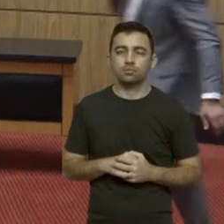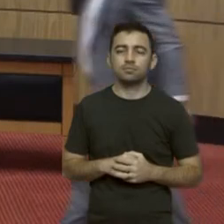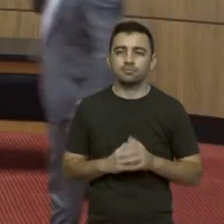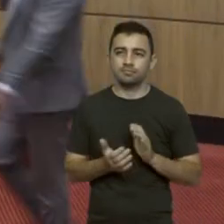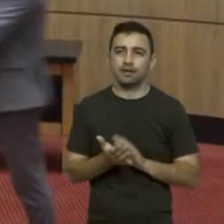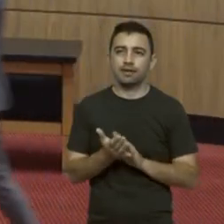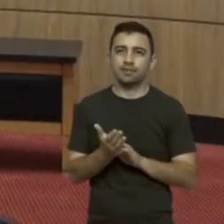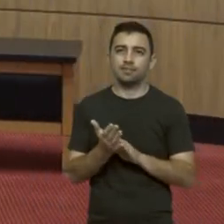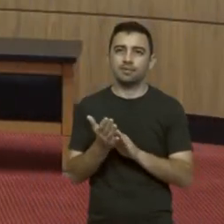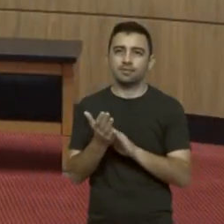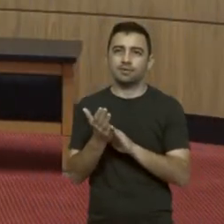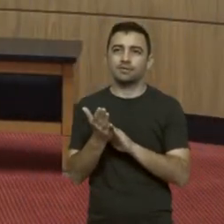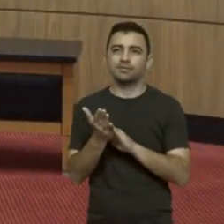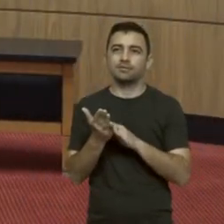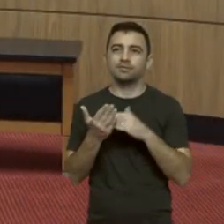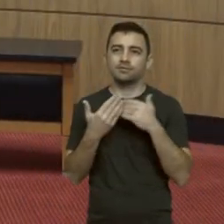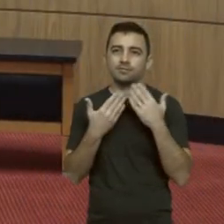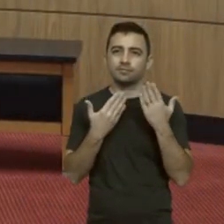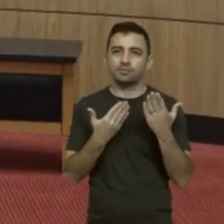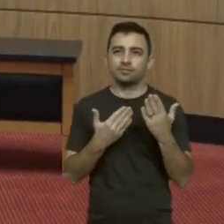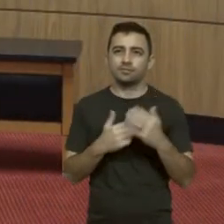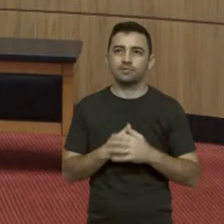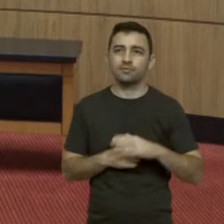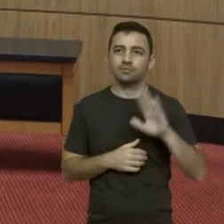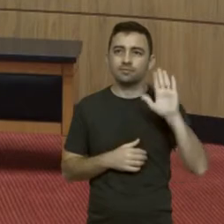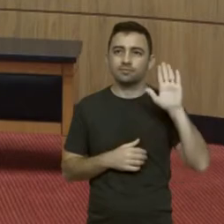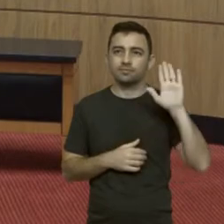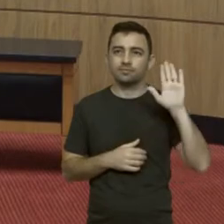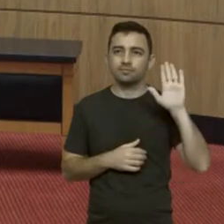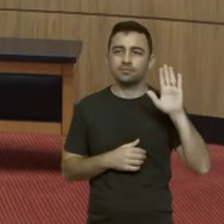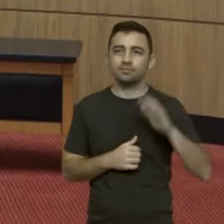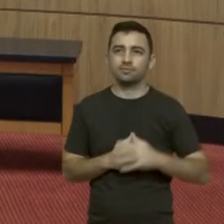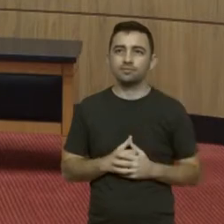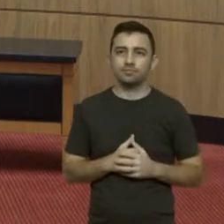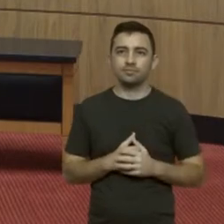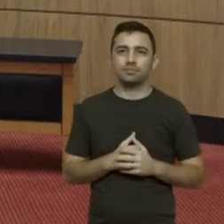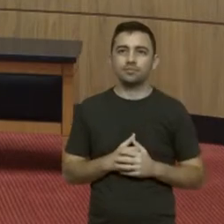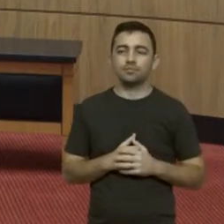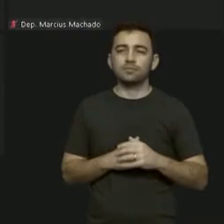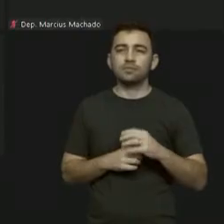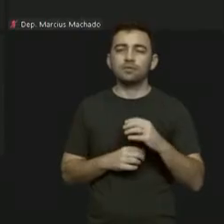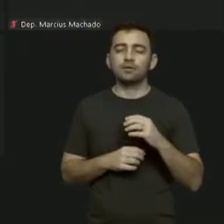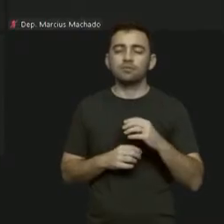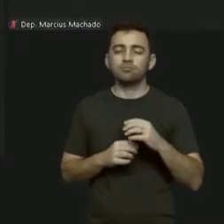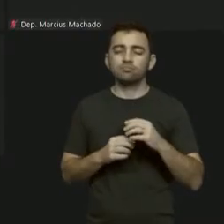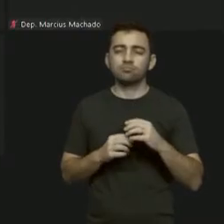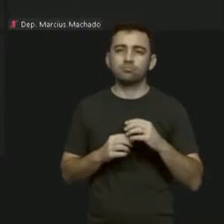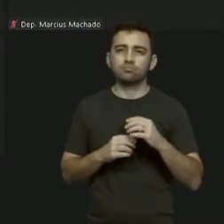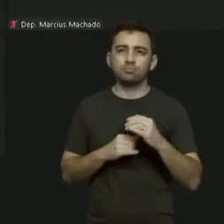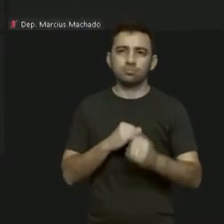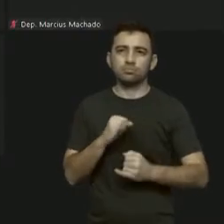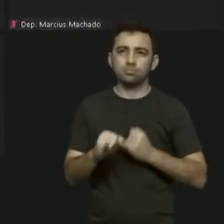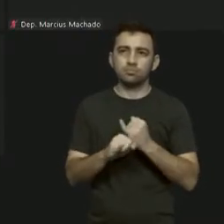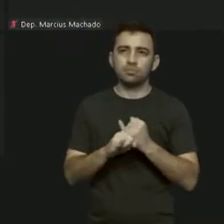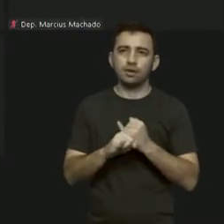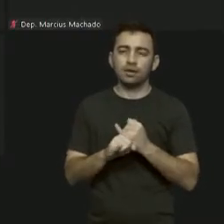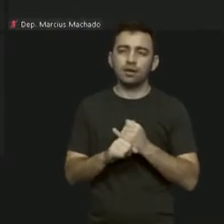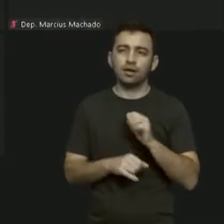Parabéns. Pela ordem, presidente. Pela ordem também, online, deputado Adriano Pereira.